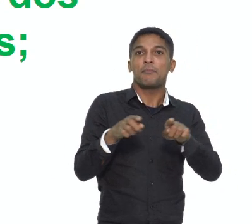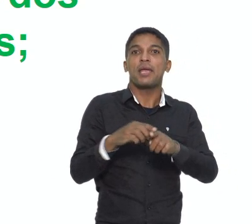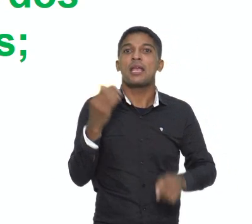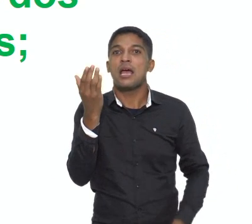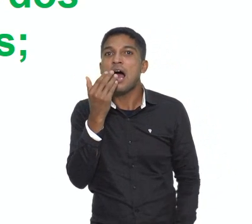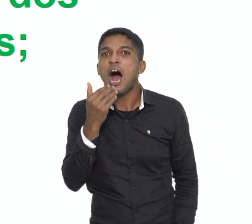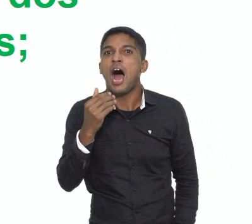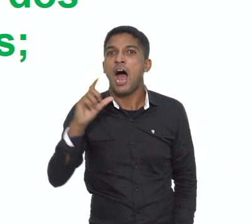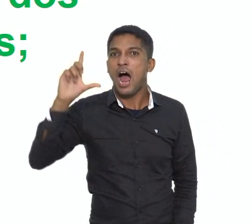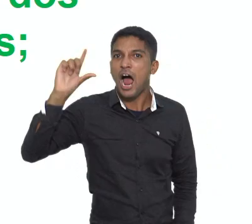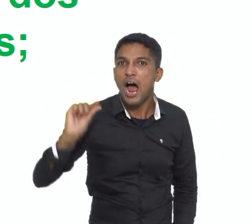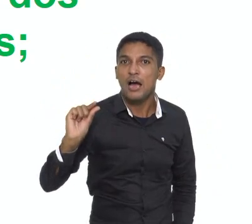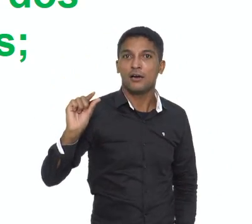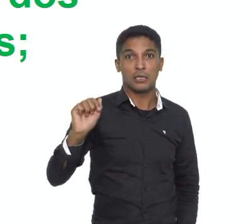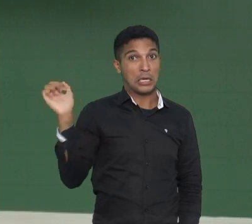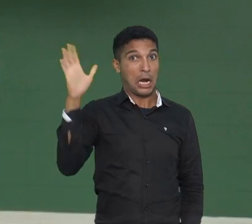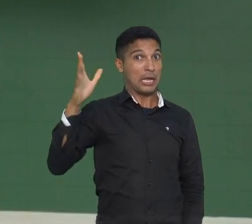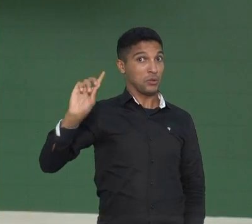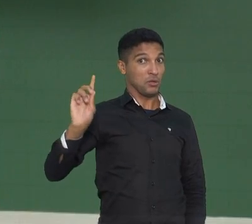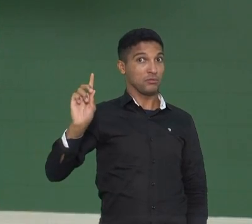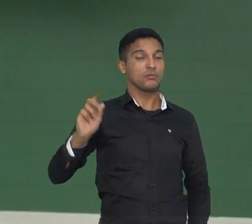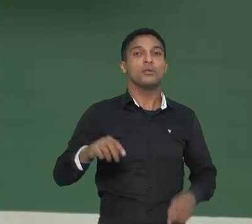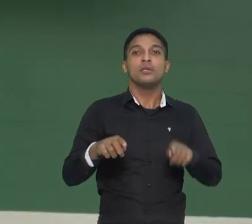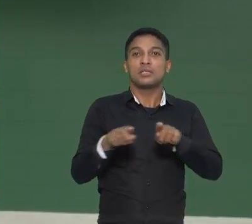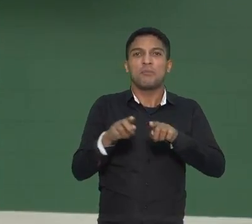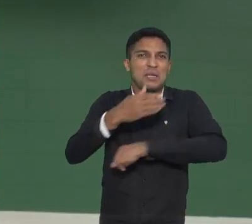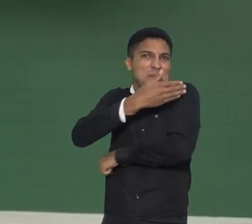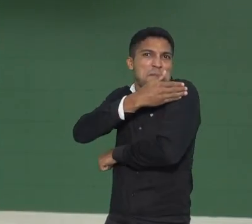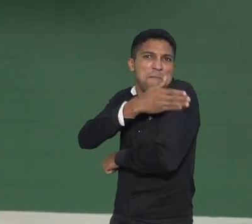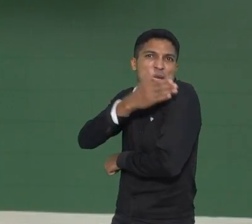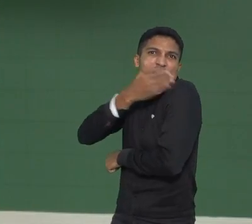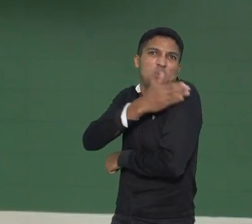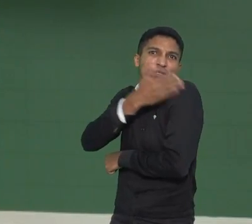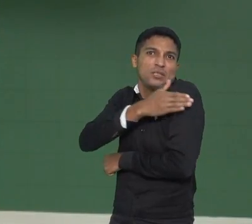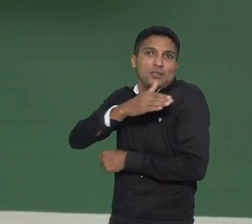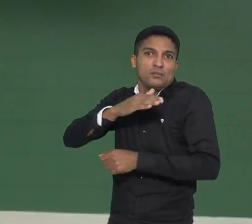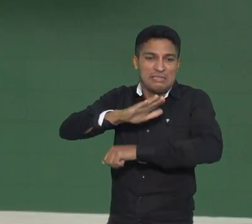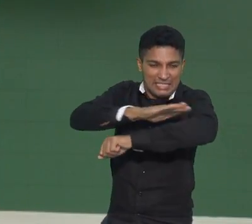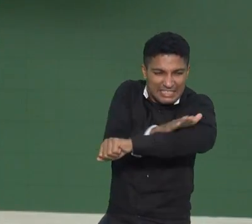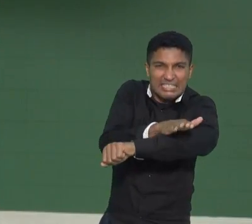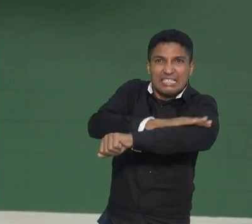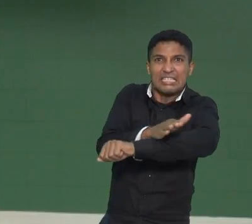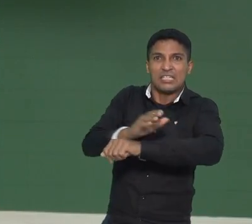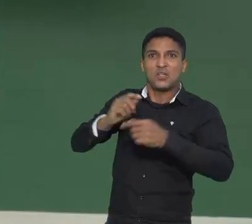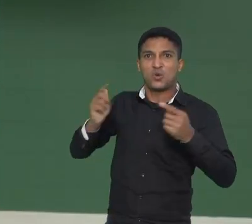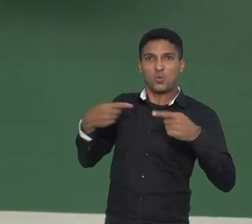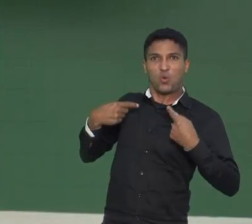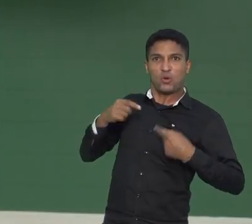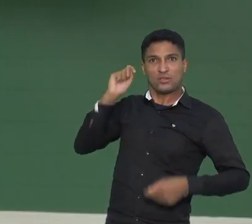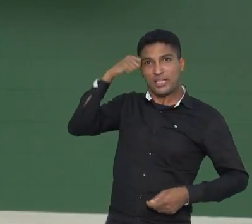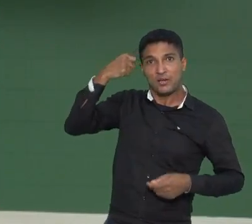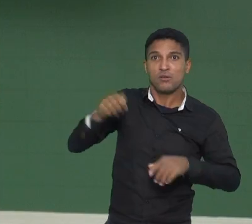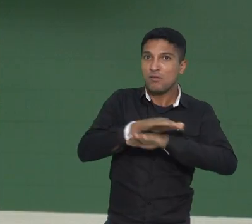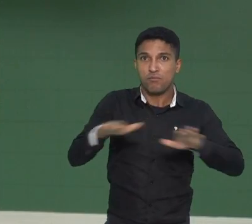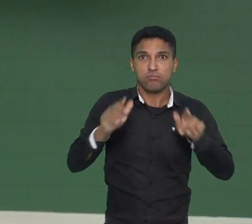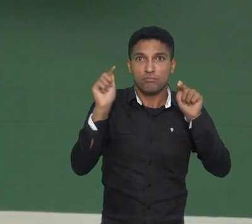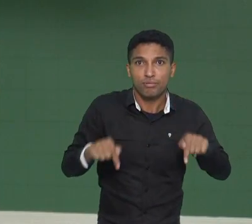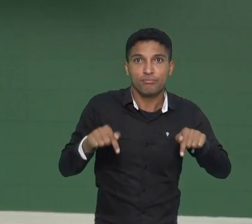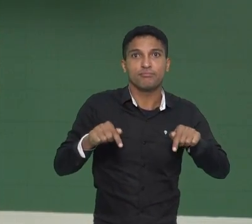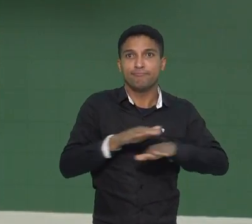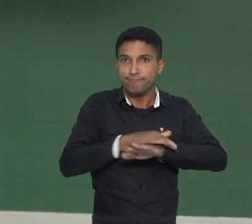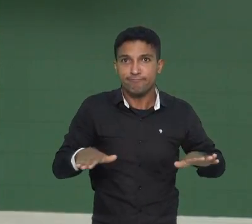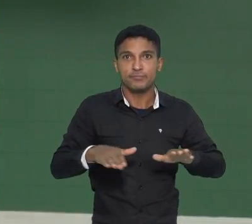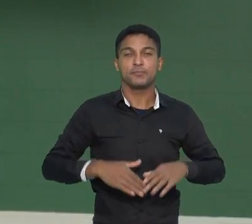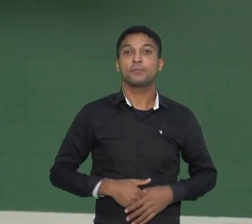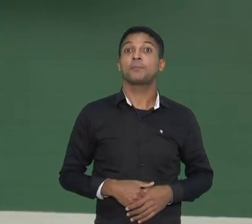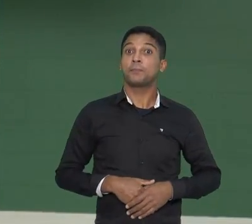do preconceito contra os negros. Lembrando, apenas 3 de todos esses objetivos aqui, ok? Espero que você tenha acertado. Vamos em frente.